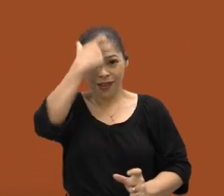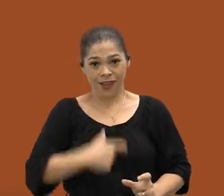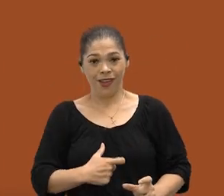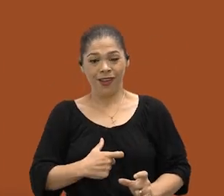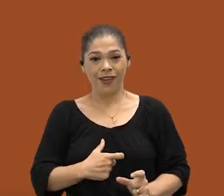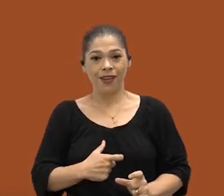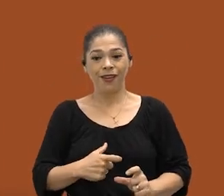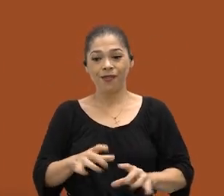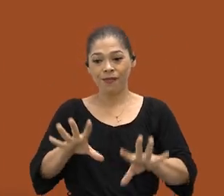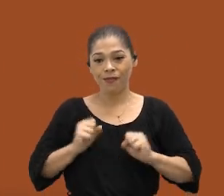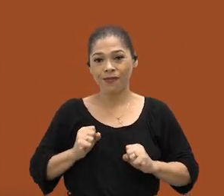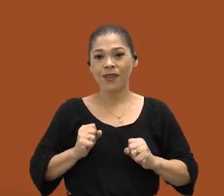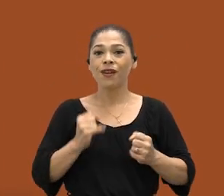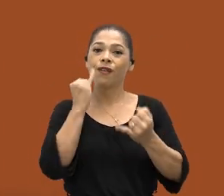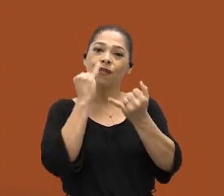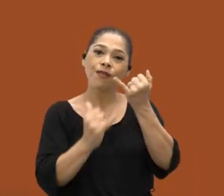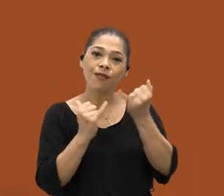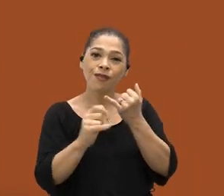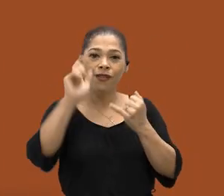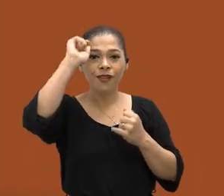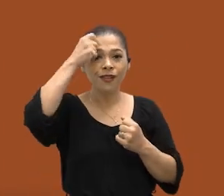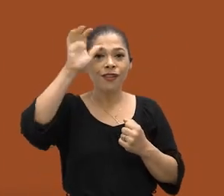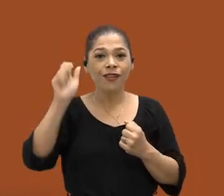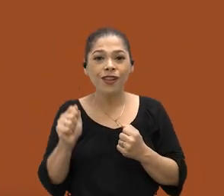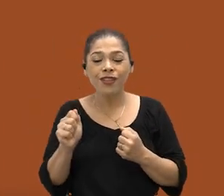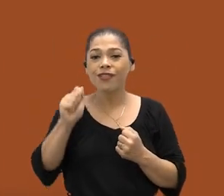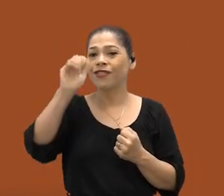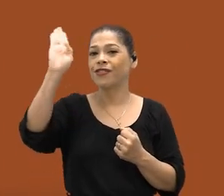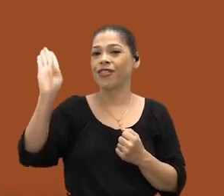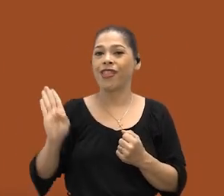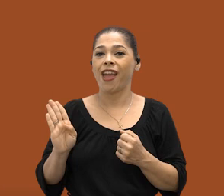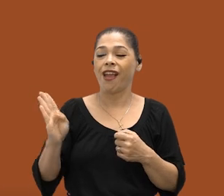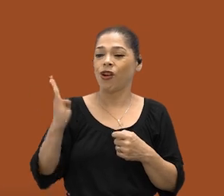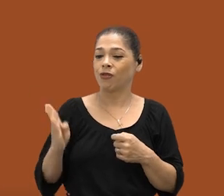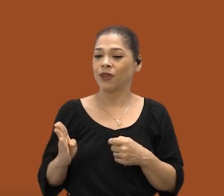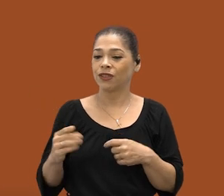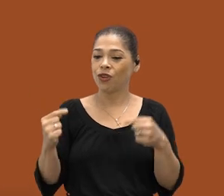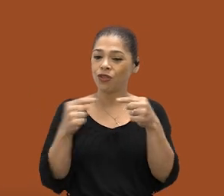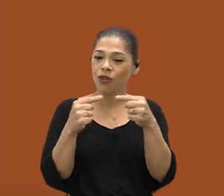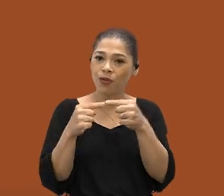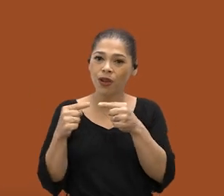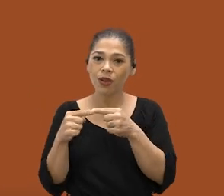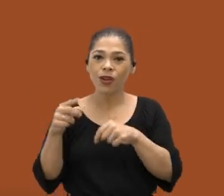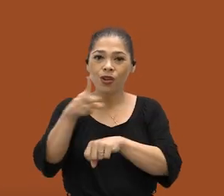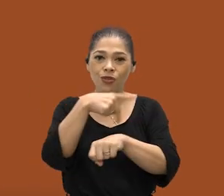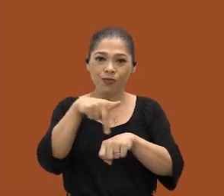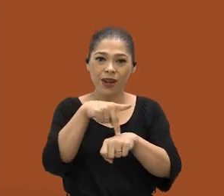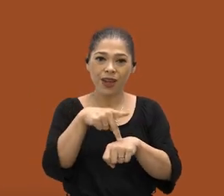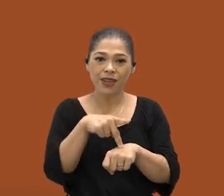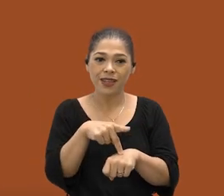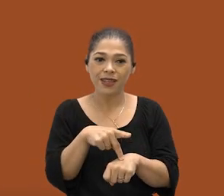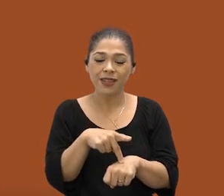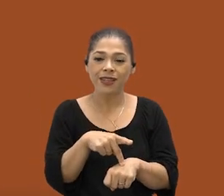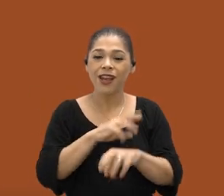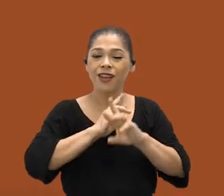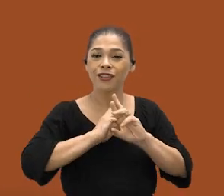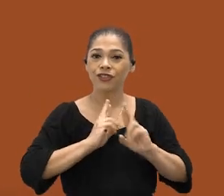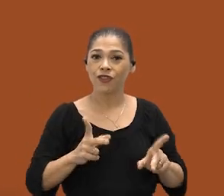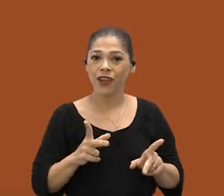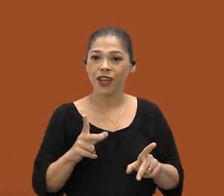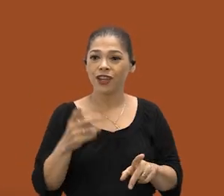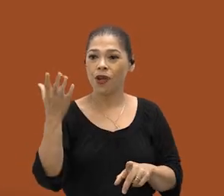que remete a população africana brasileira enfim que tem a ver com essa história do país que é um não branco